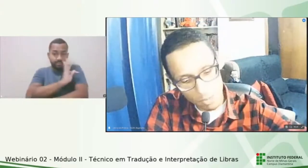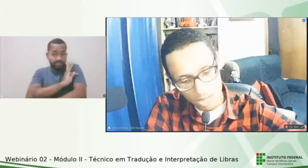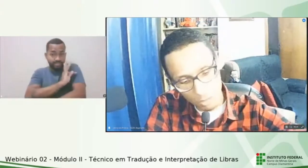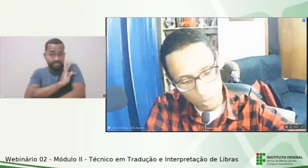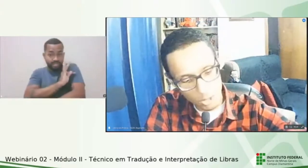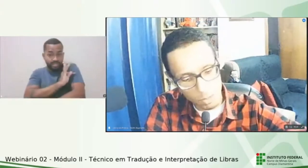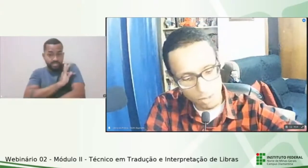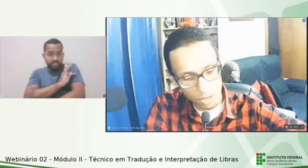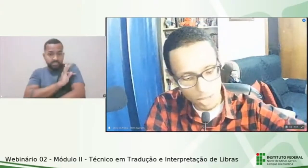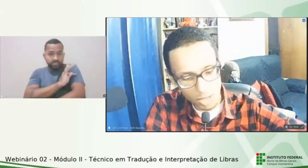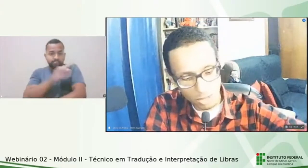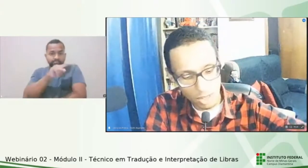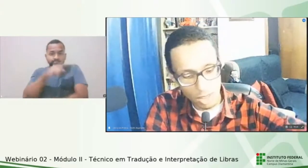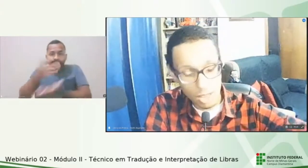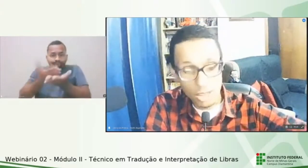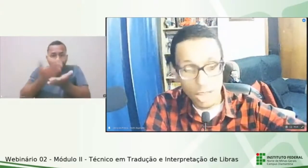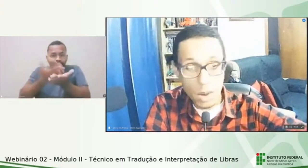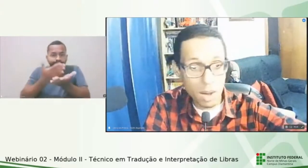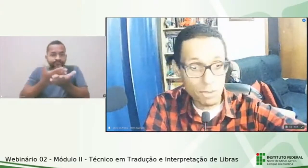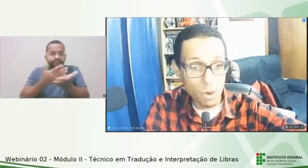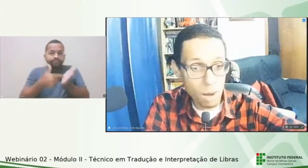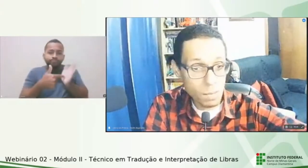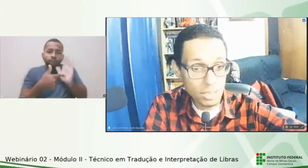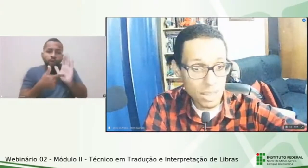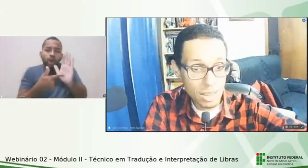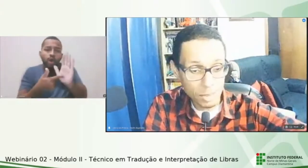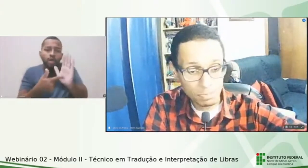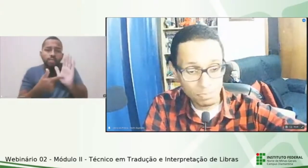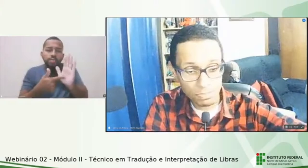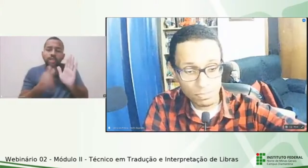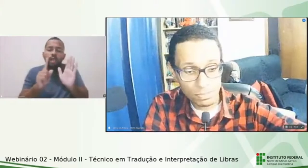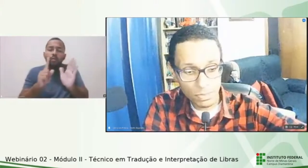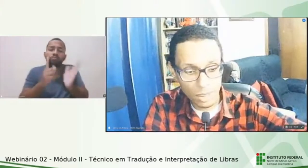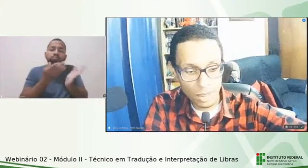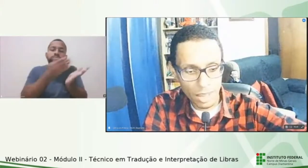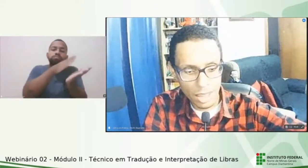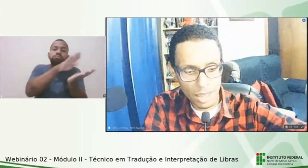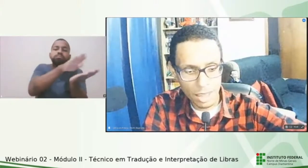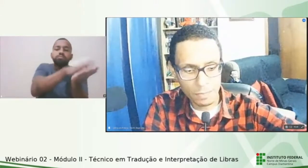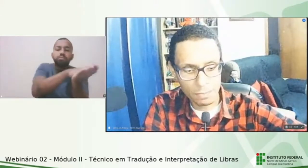cima da mesa, vou mostrar para vocês. Não é uma forma de